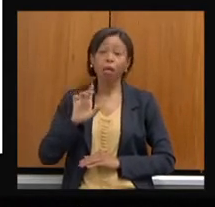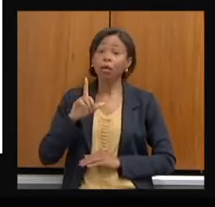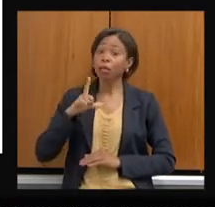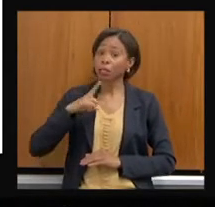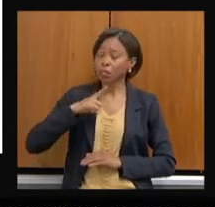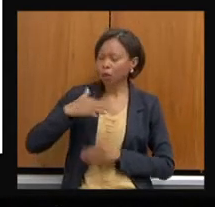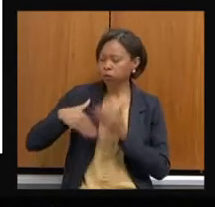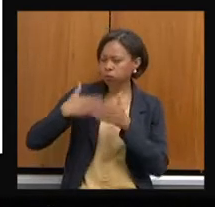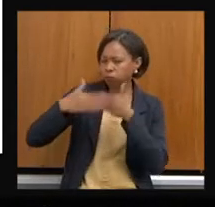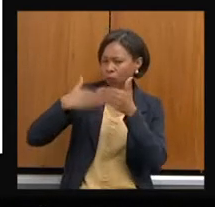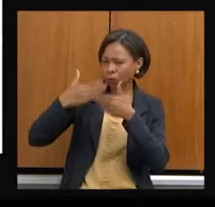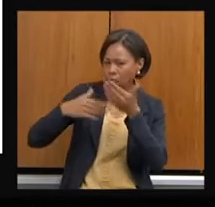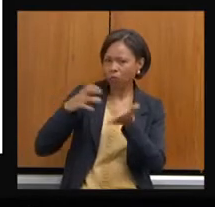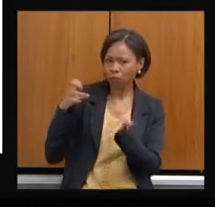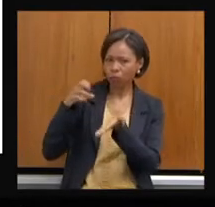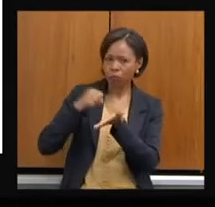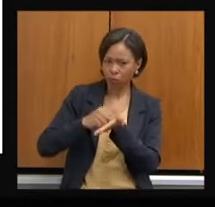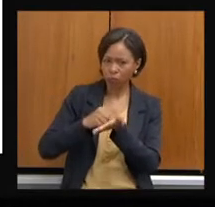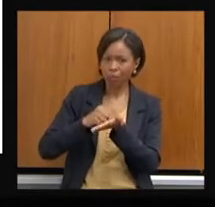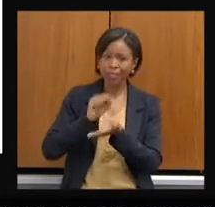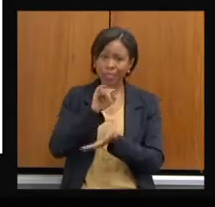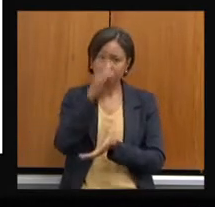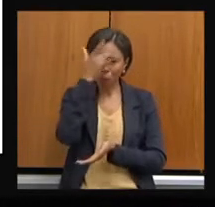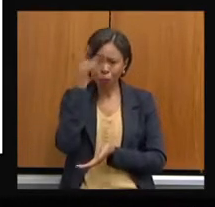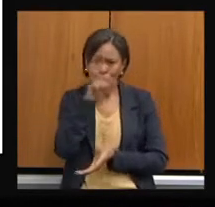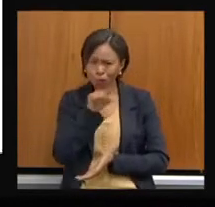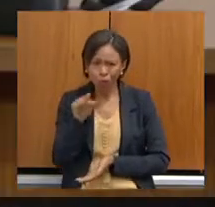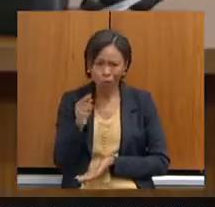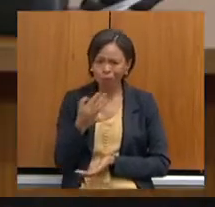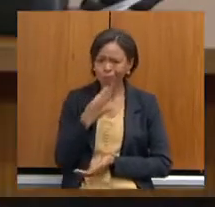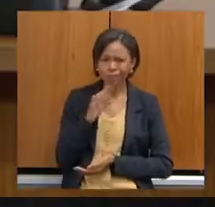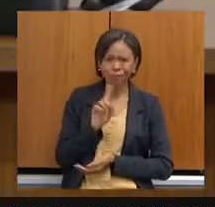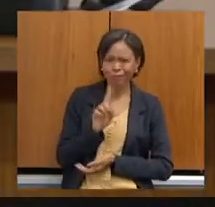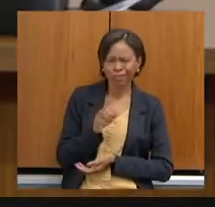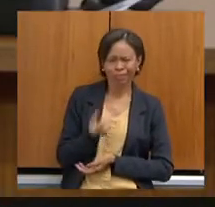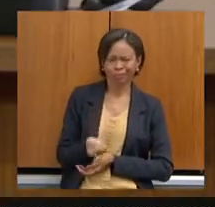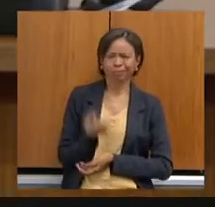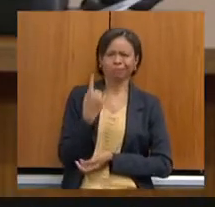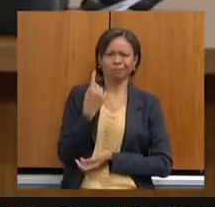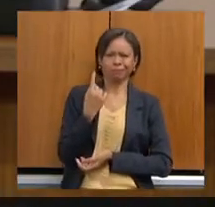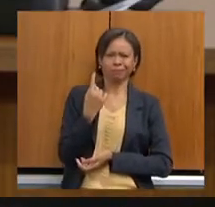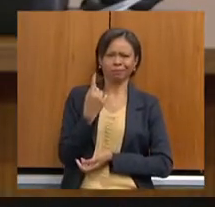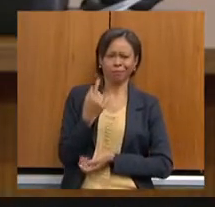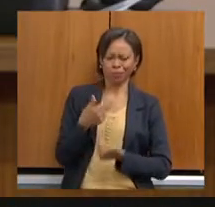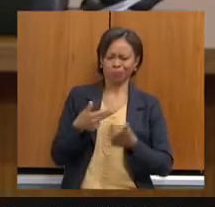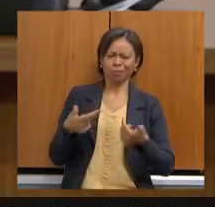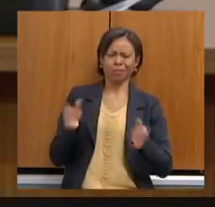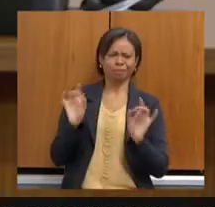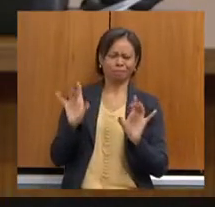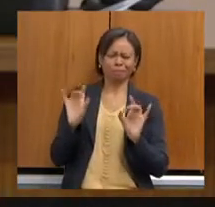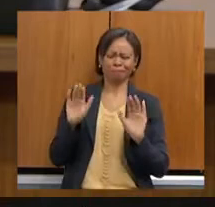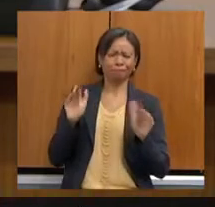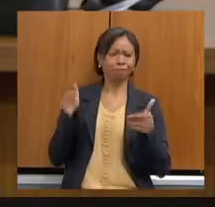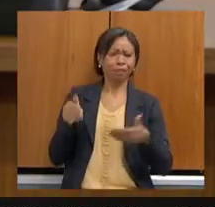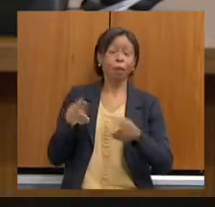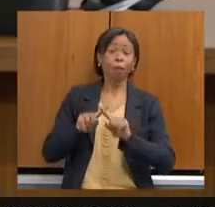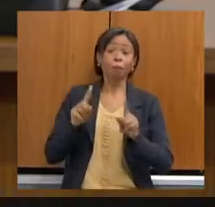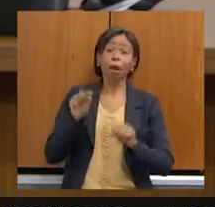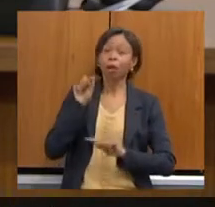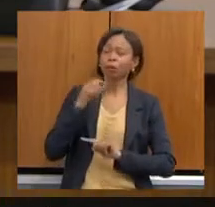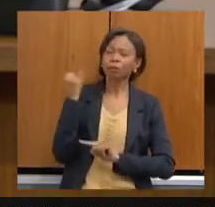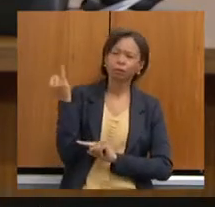eu acho que para quem não é do setor Pode parecer até estranho uma coisa tão específica Mas isso é de extrema